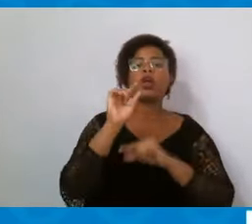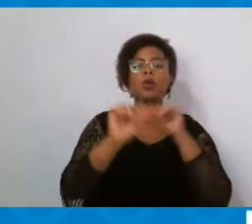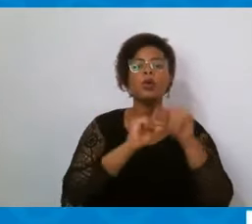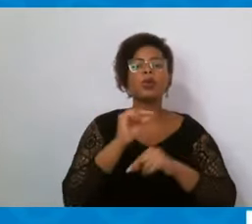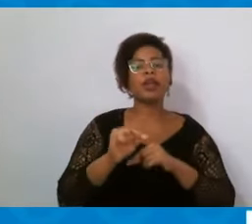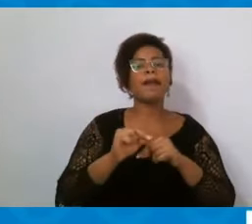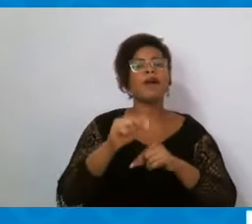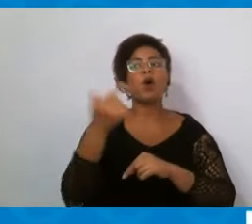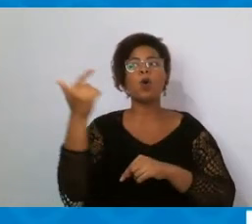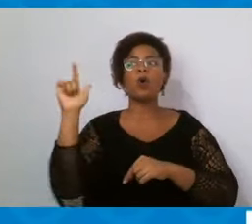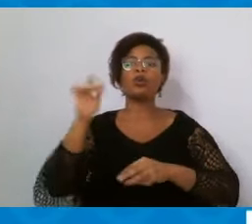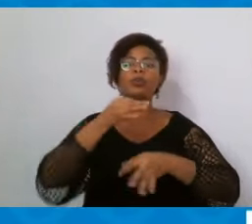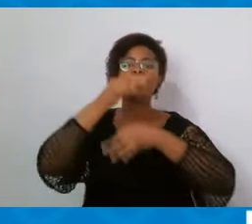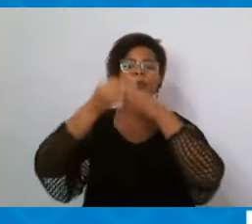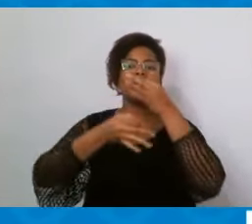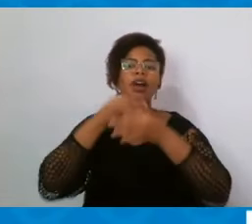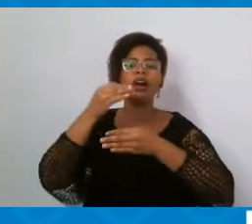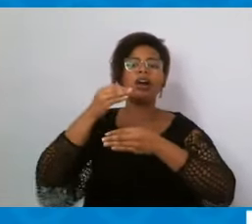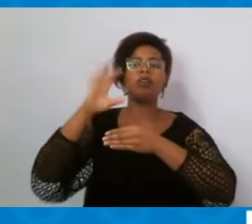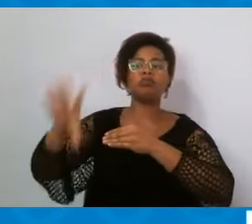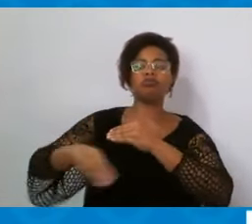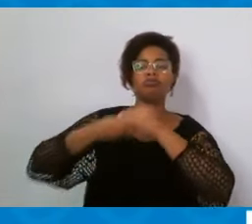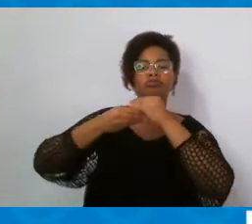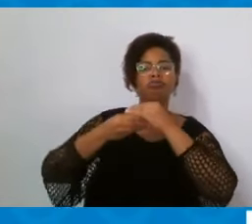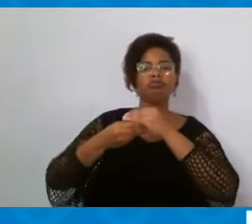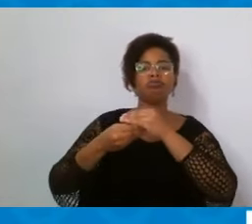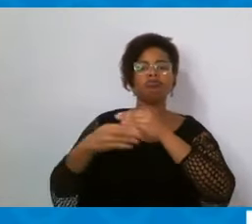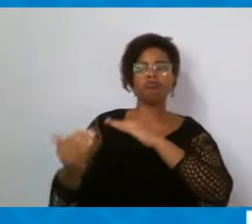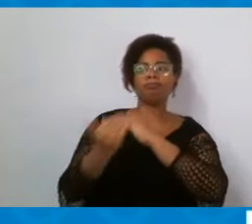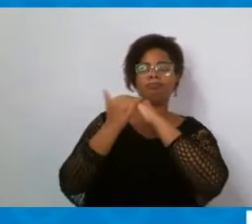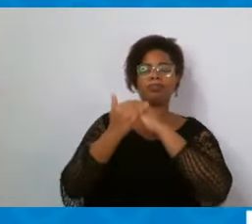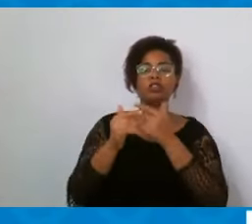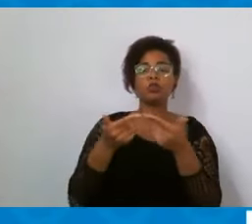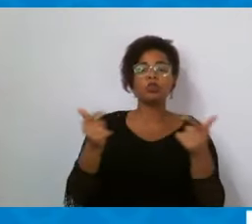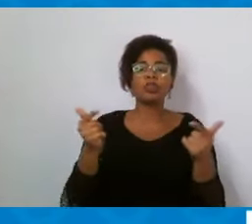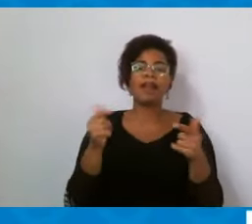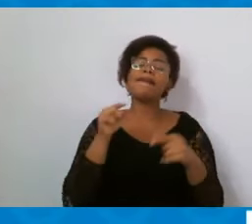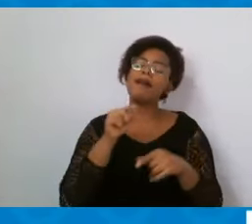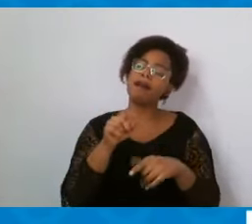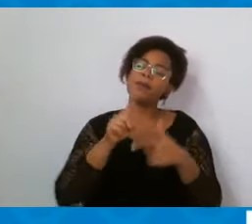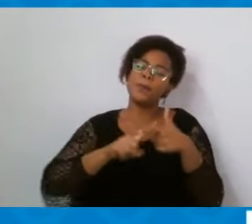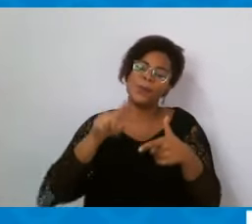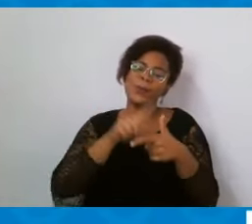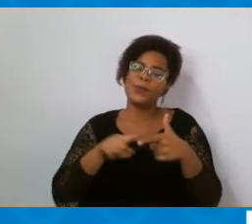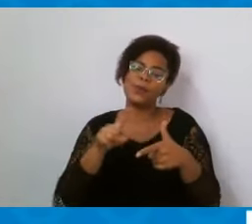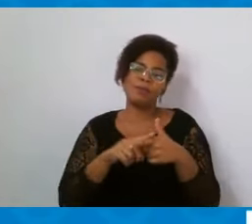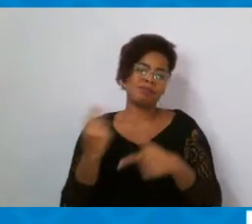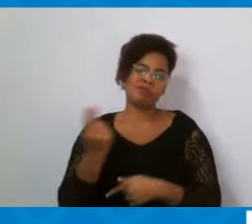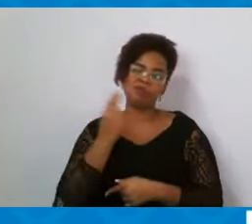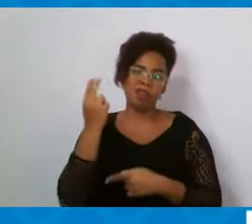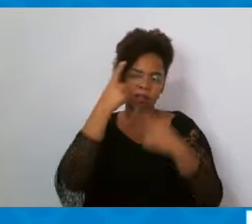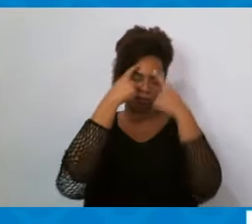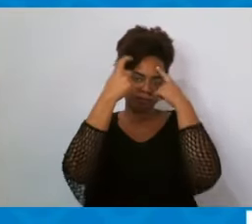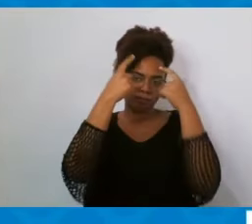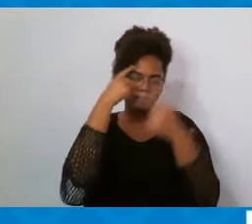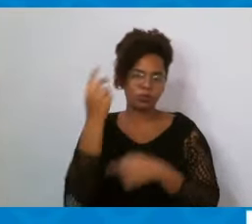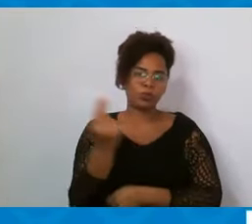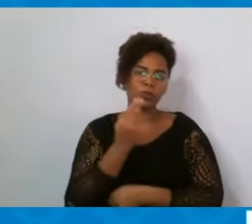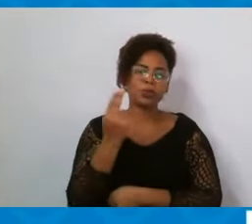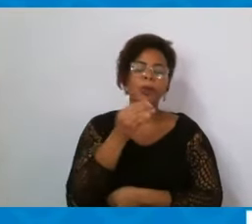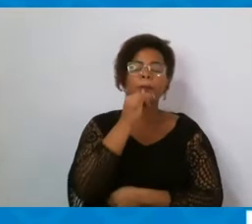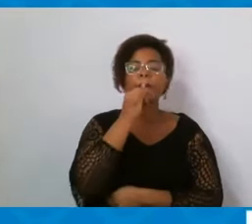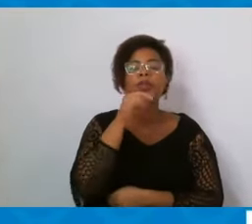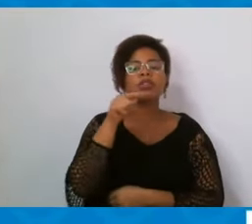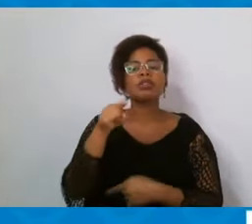tem nada dessas coisas, esse é um problema para a criatividade. Tá certo? Então, perspectivar significa poder